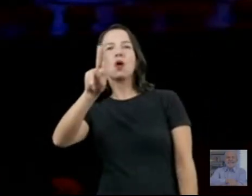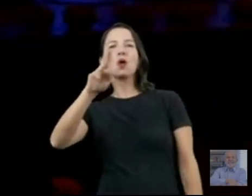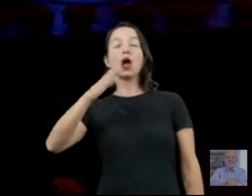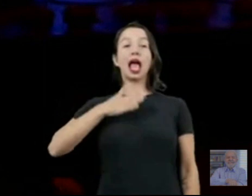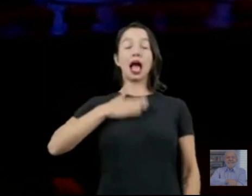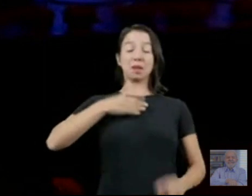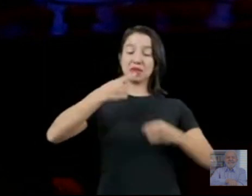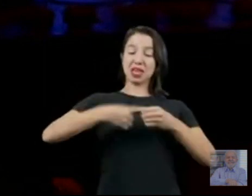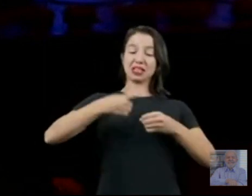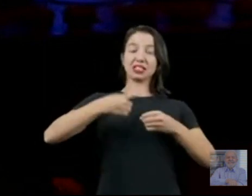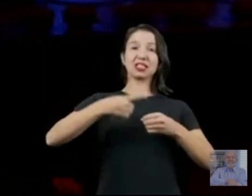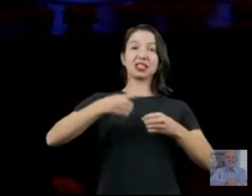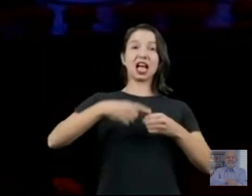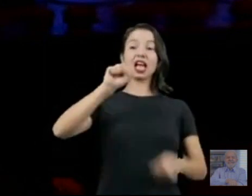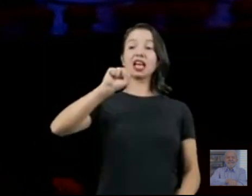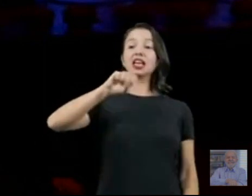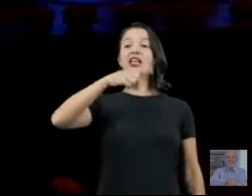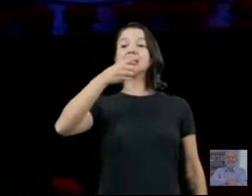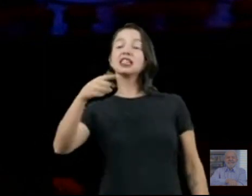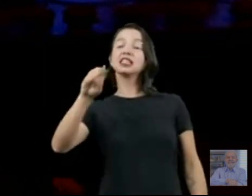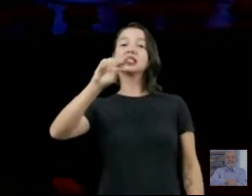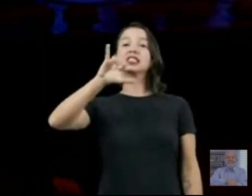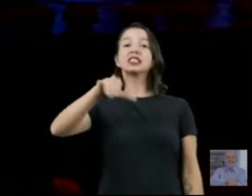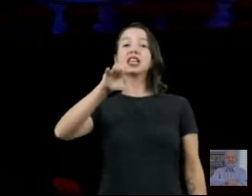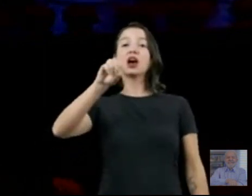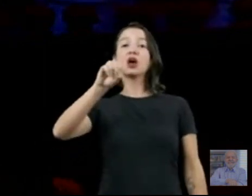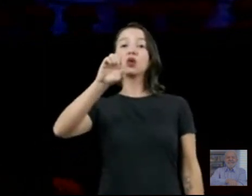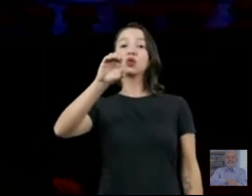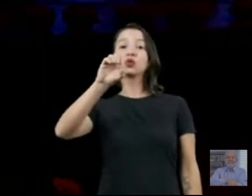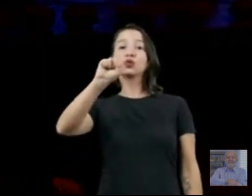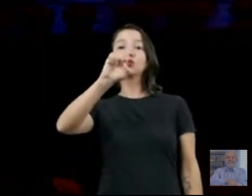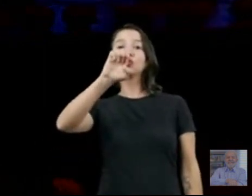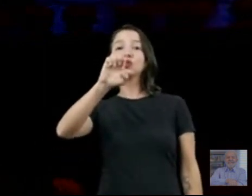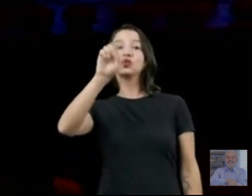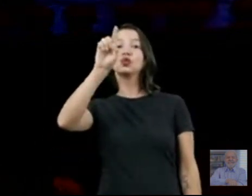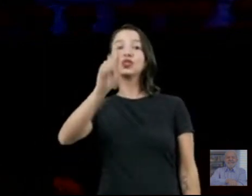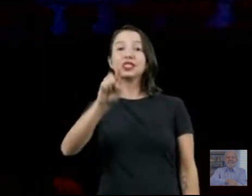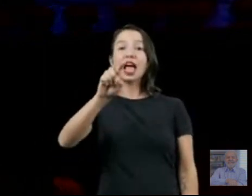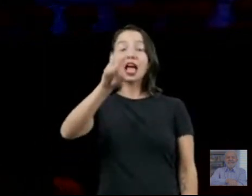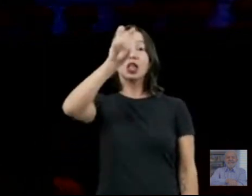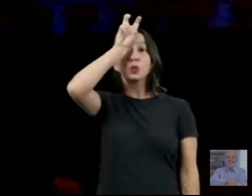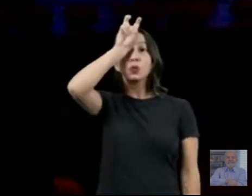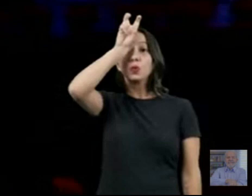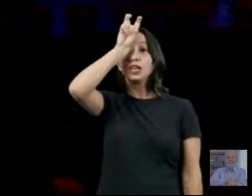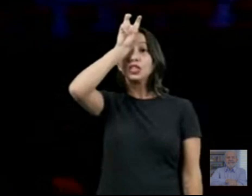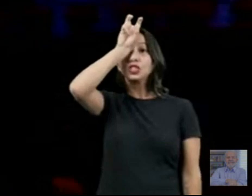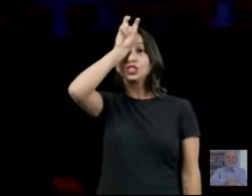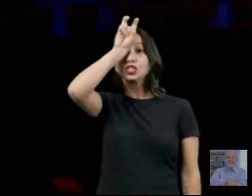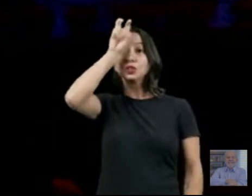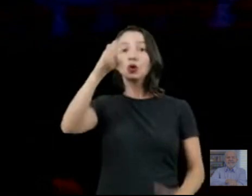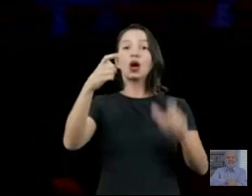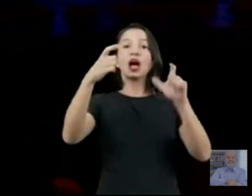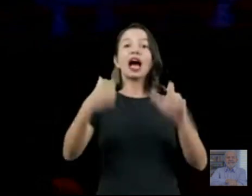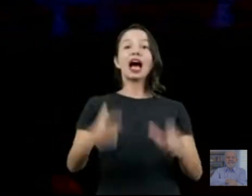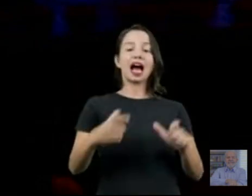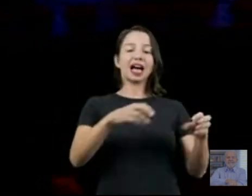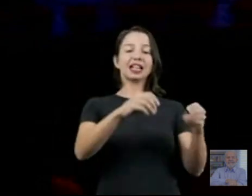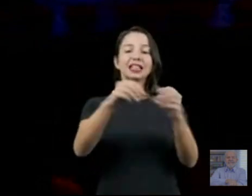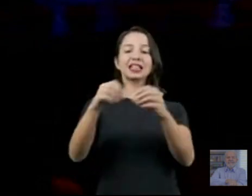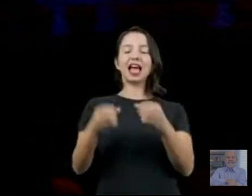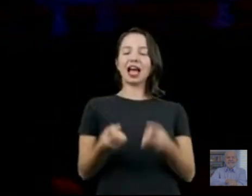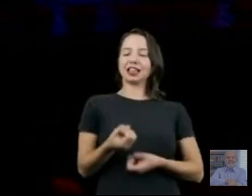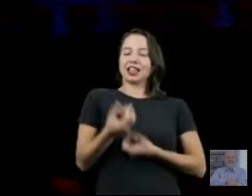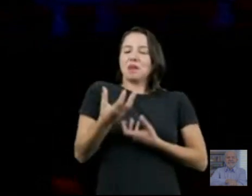José do Egito, a terra da poesia, é minha cidade amada, de